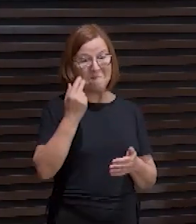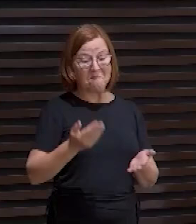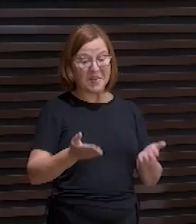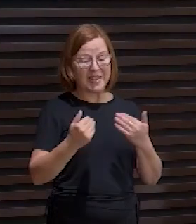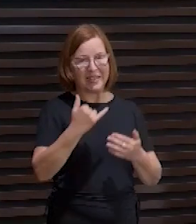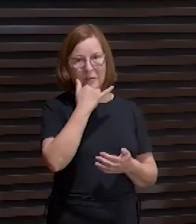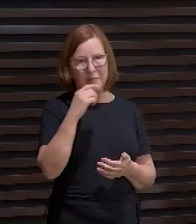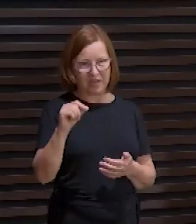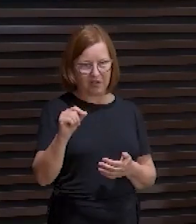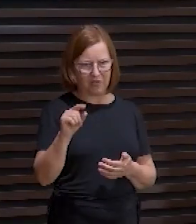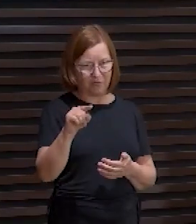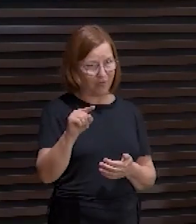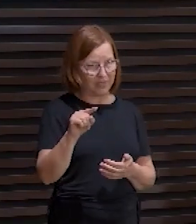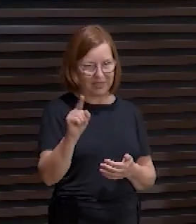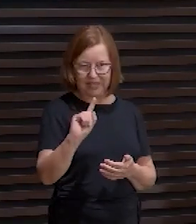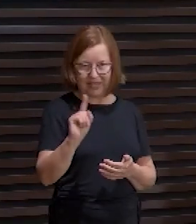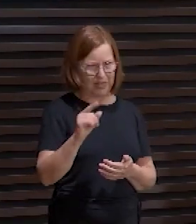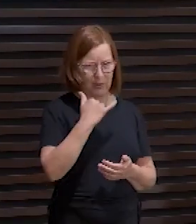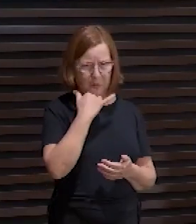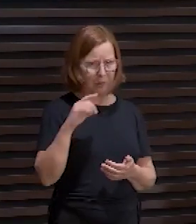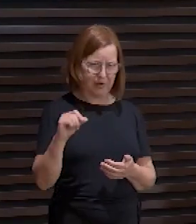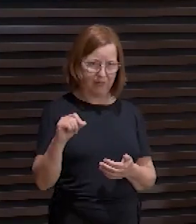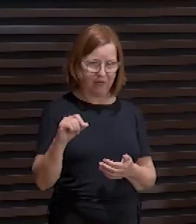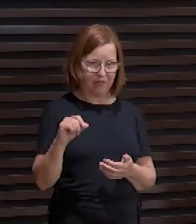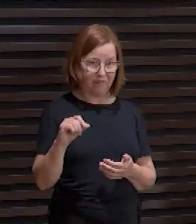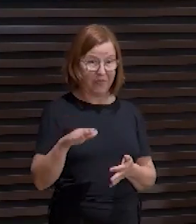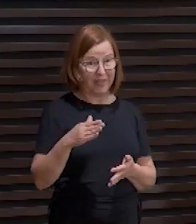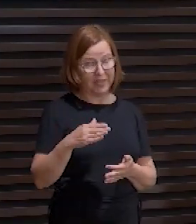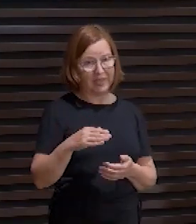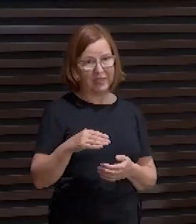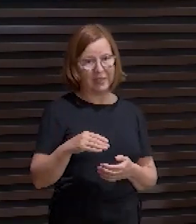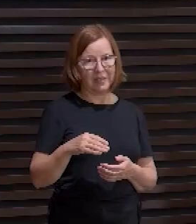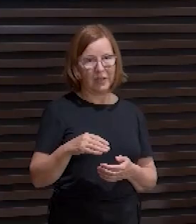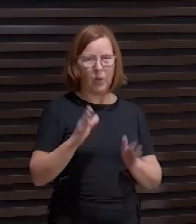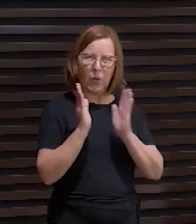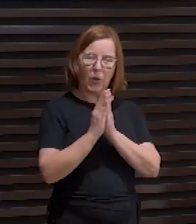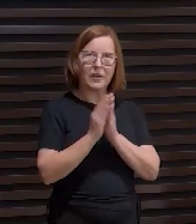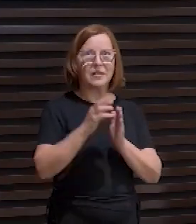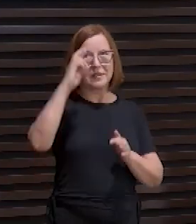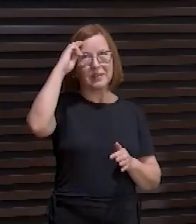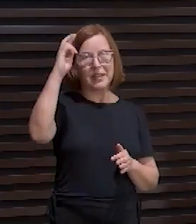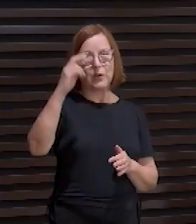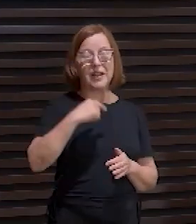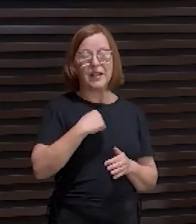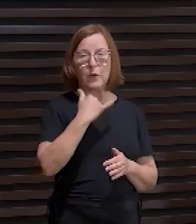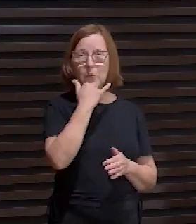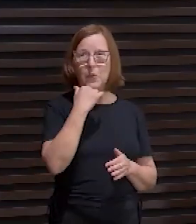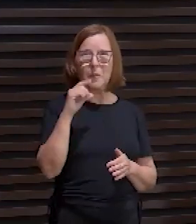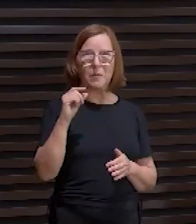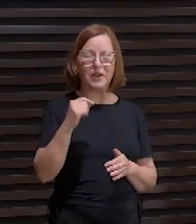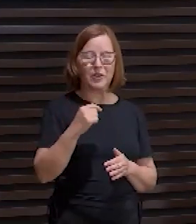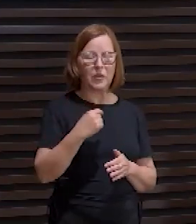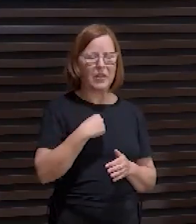Senhor, eu perdoo a mim mesmo, com o amor que Cristo me perdoou. E essa é a oração que você vai fazer.